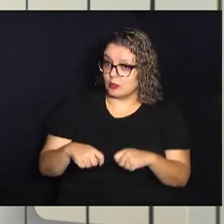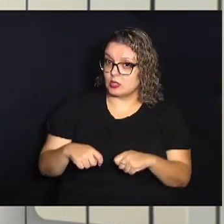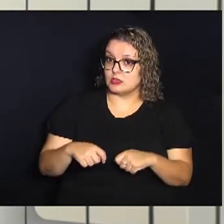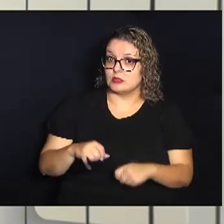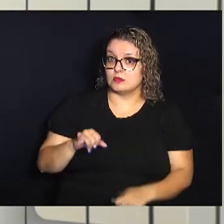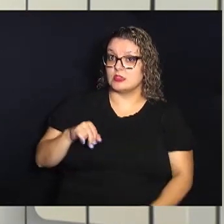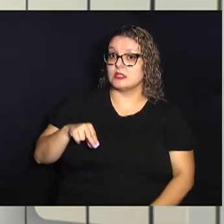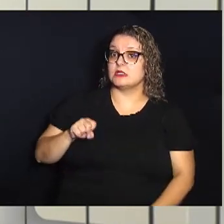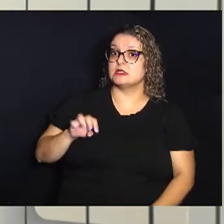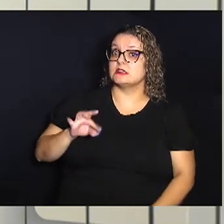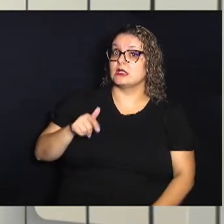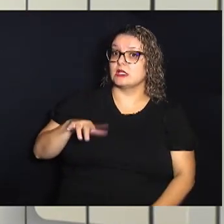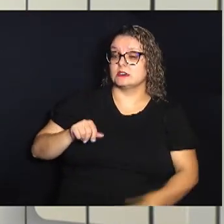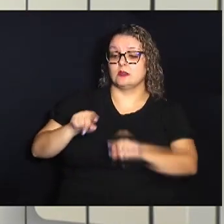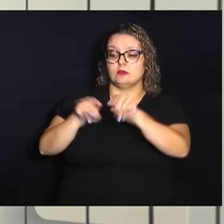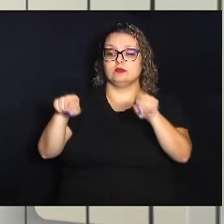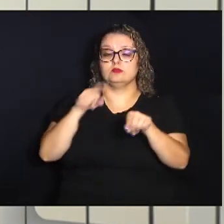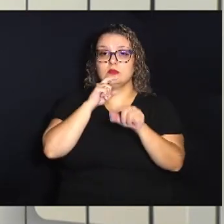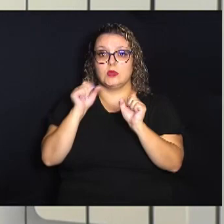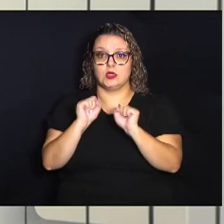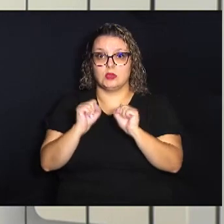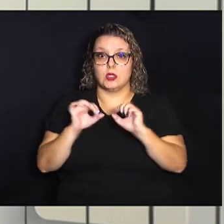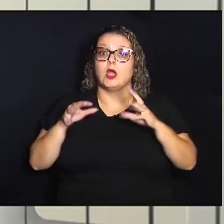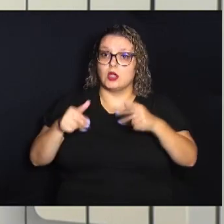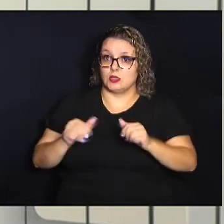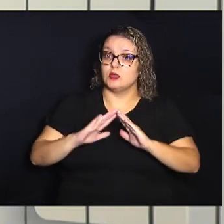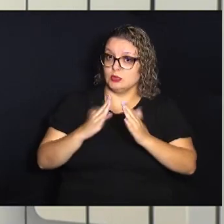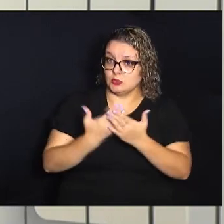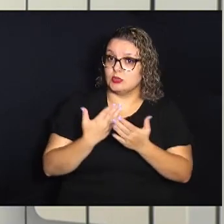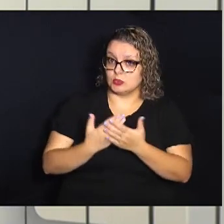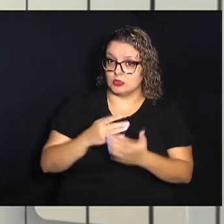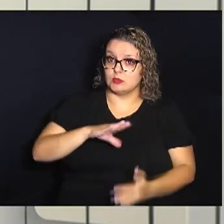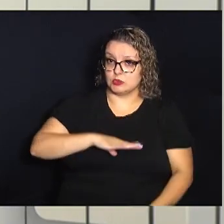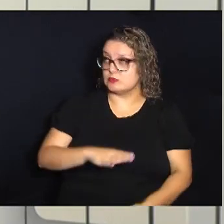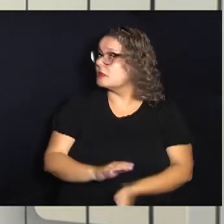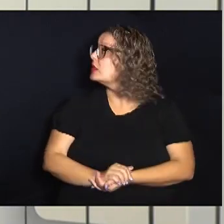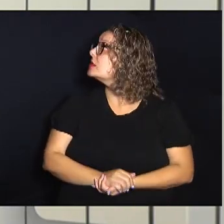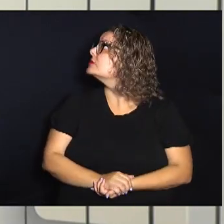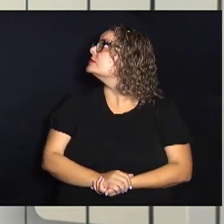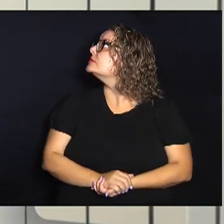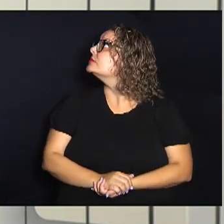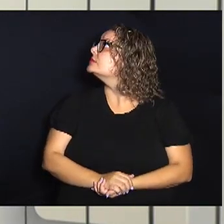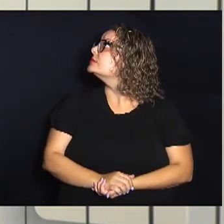de ar-condicionado em todas as escolas municipais.